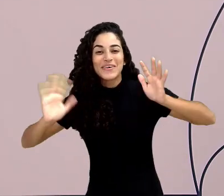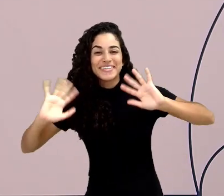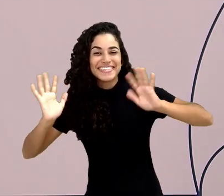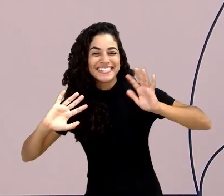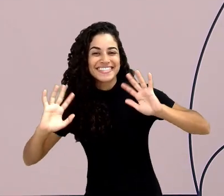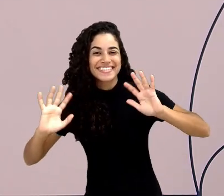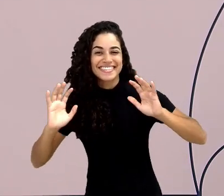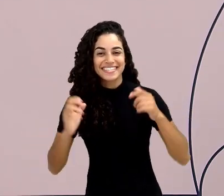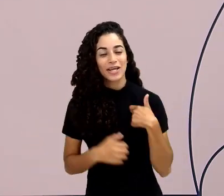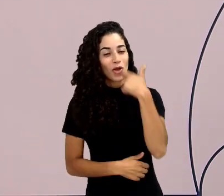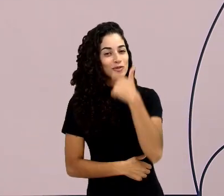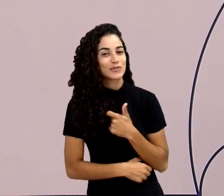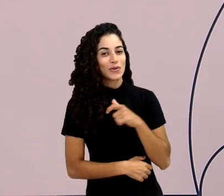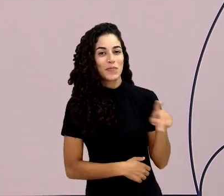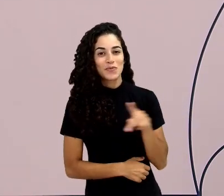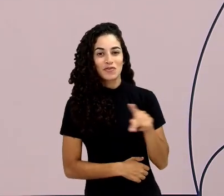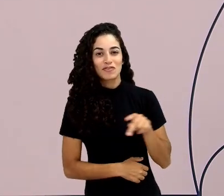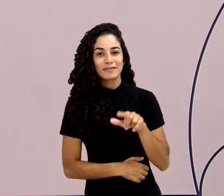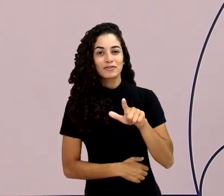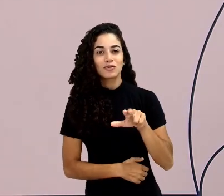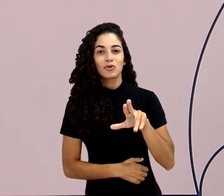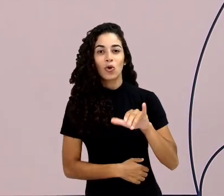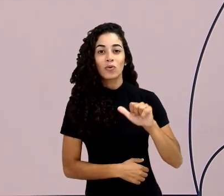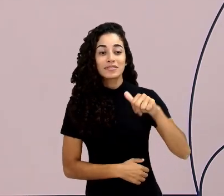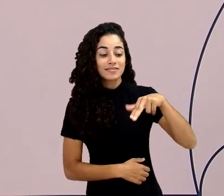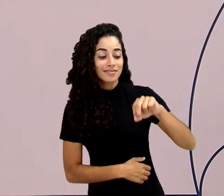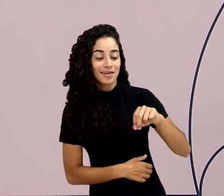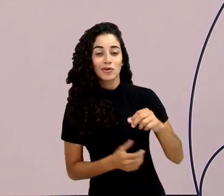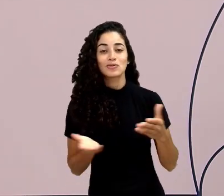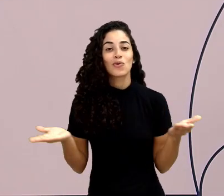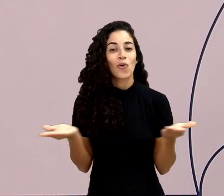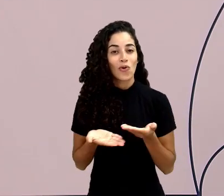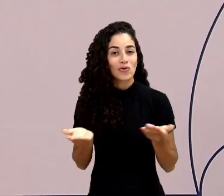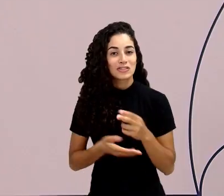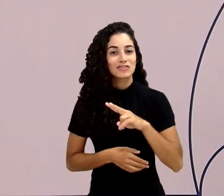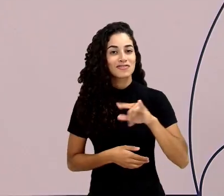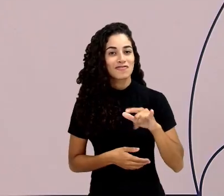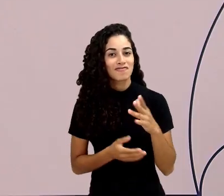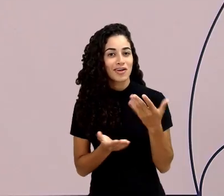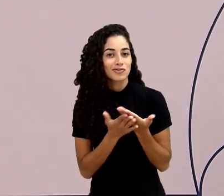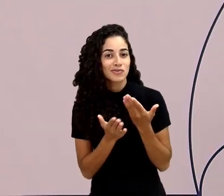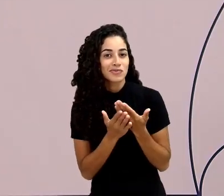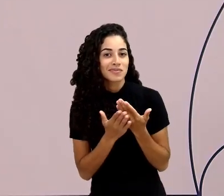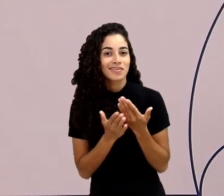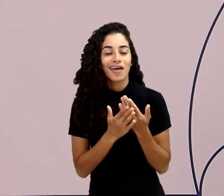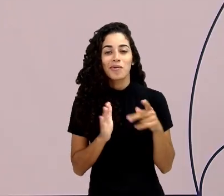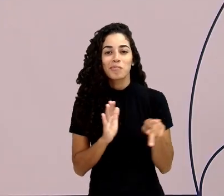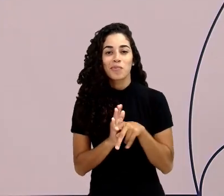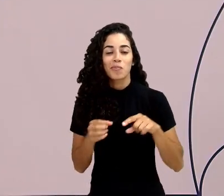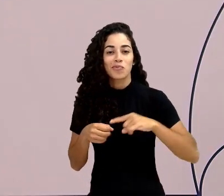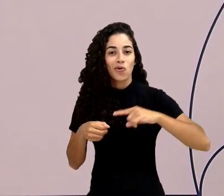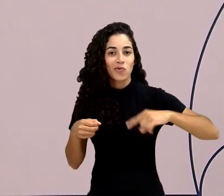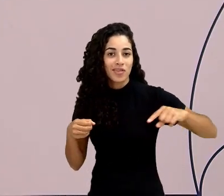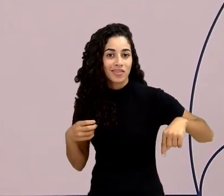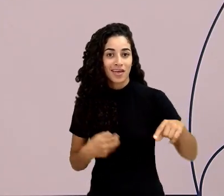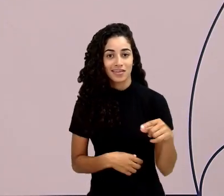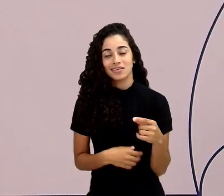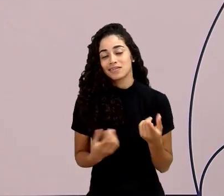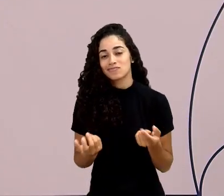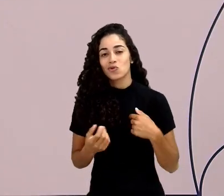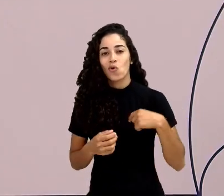Olá pessoal, eu sou o professor Luciano Júnior e nós vamos para mais uma aula do Ondatec, Conhecimentos